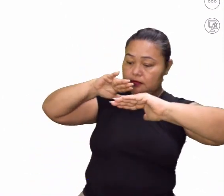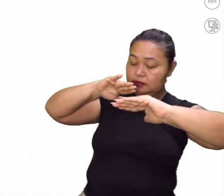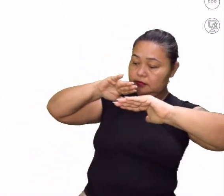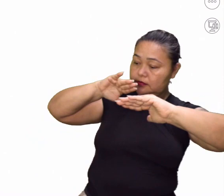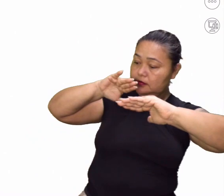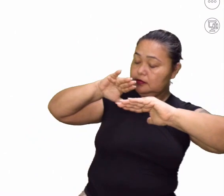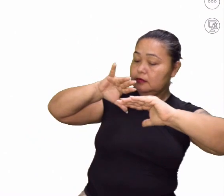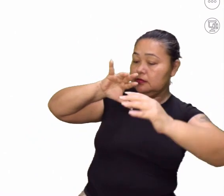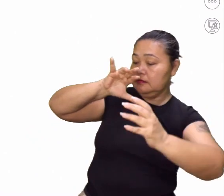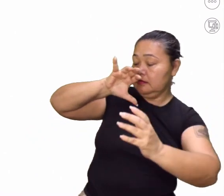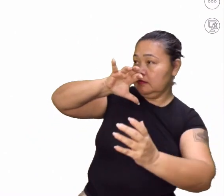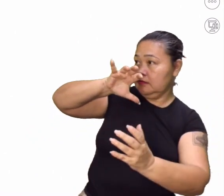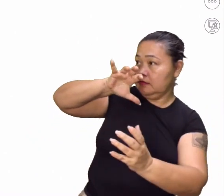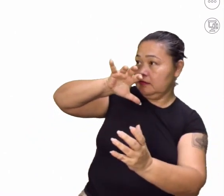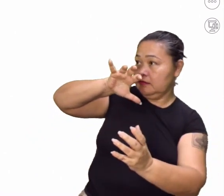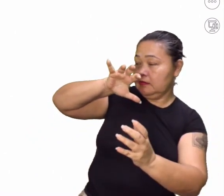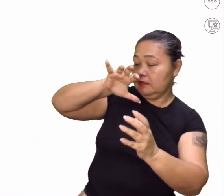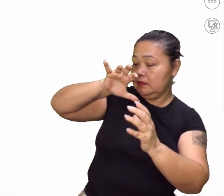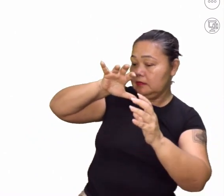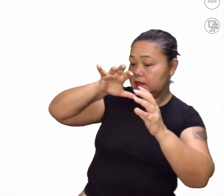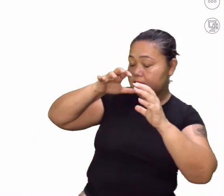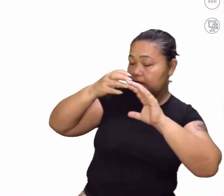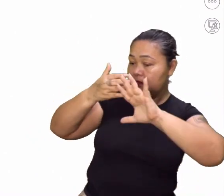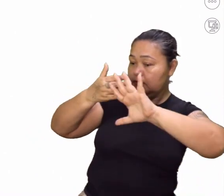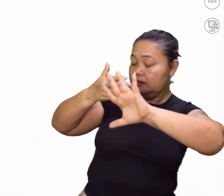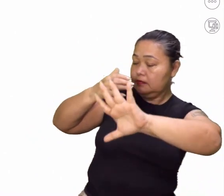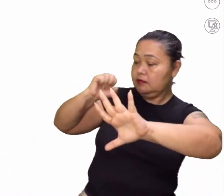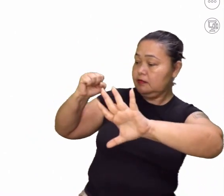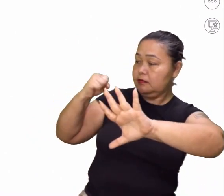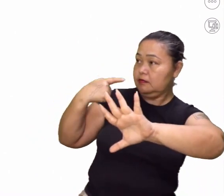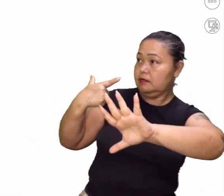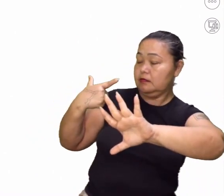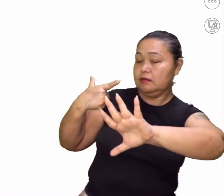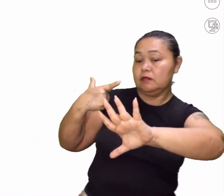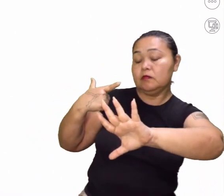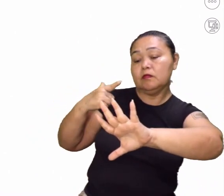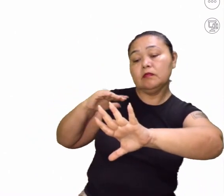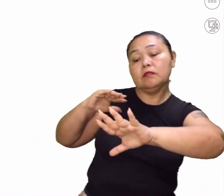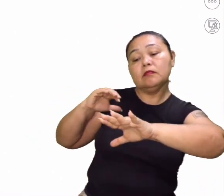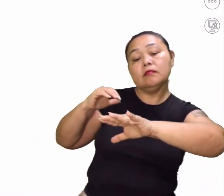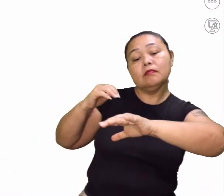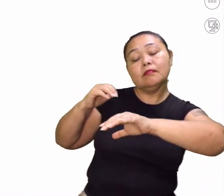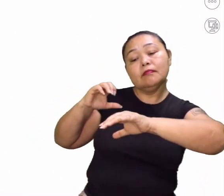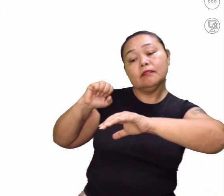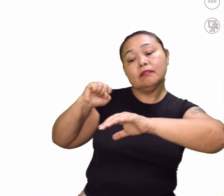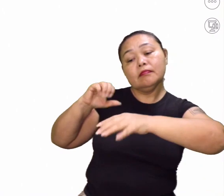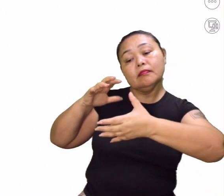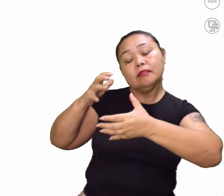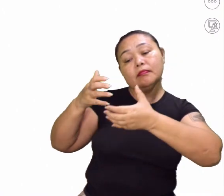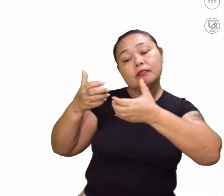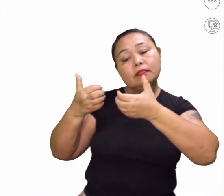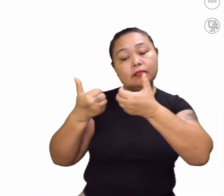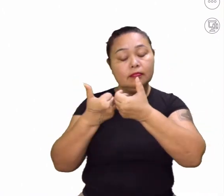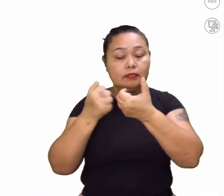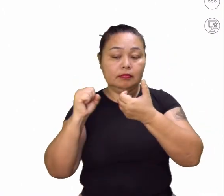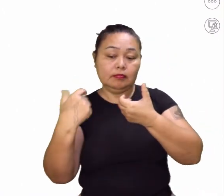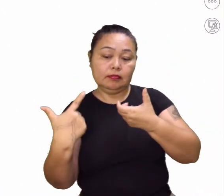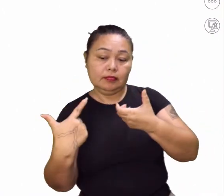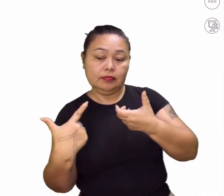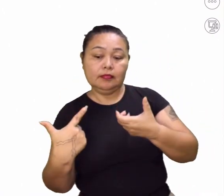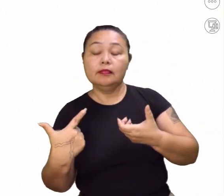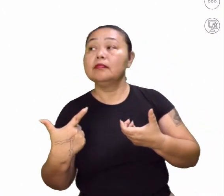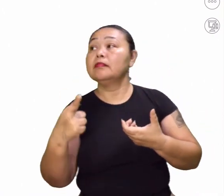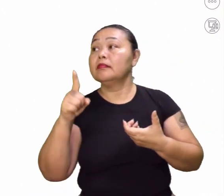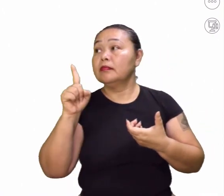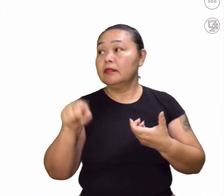planeta Terra vai estar mais distante do Sol e vai ter momentos em que a Terra vai estar mais perto do Sol.